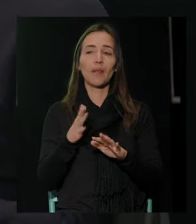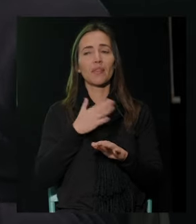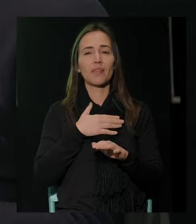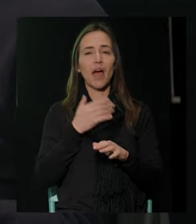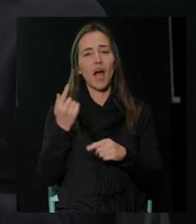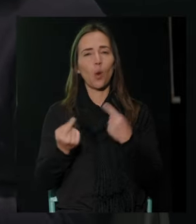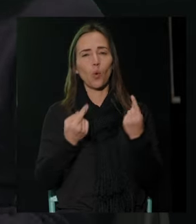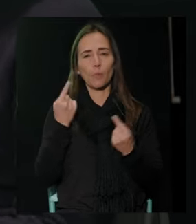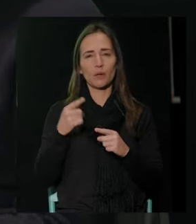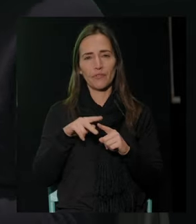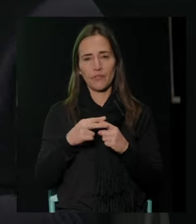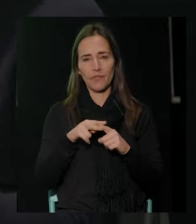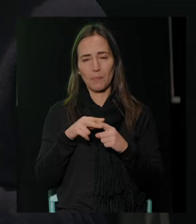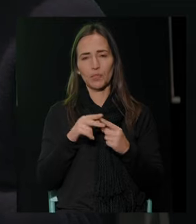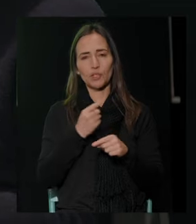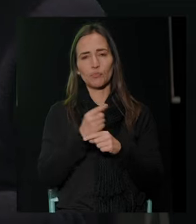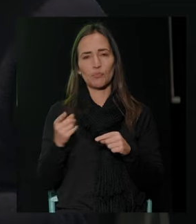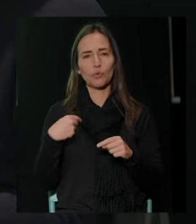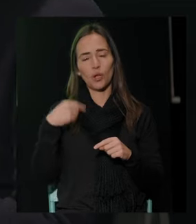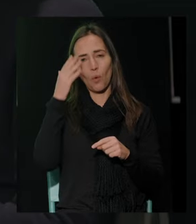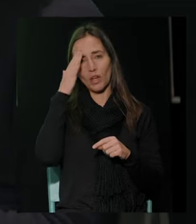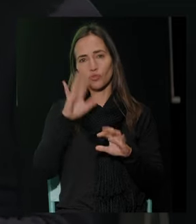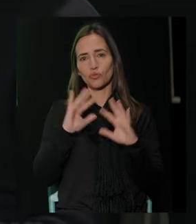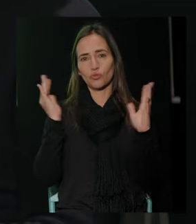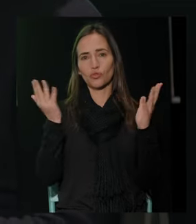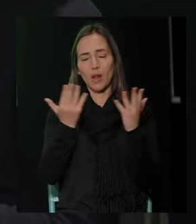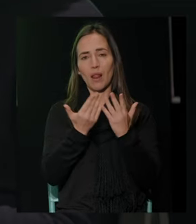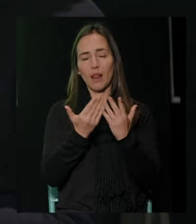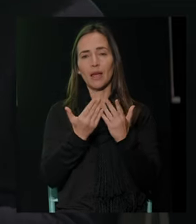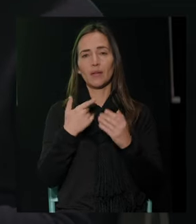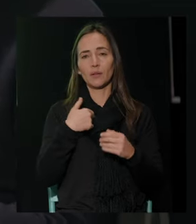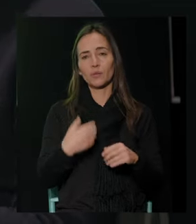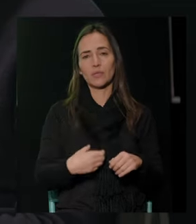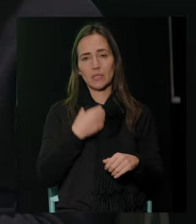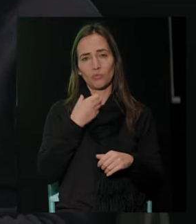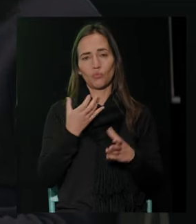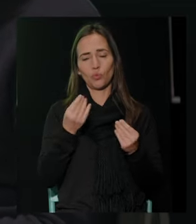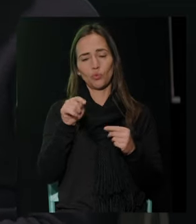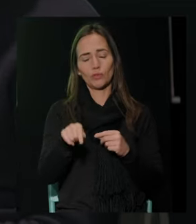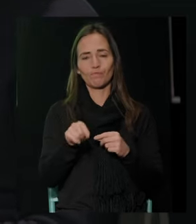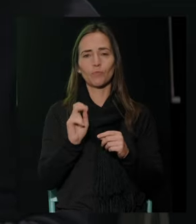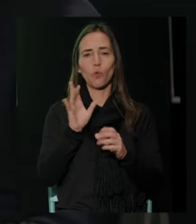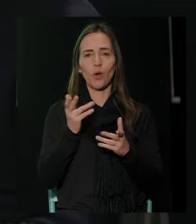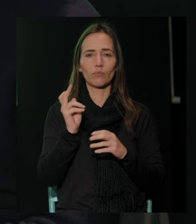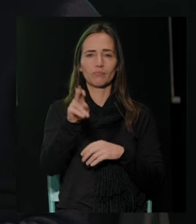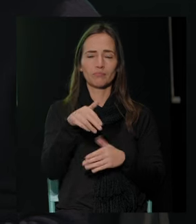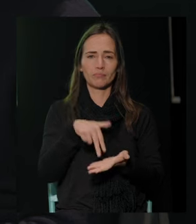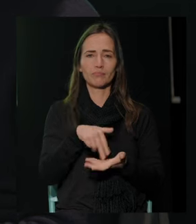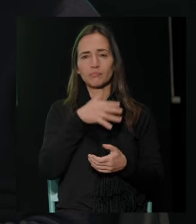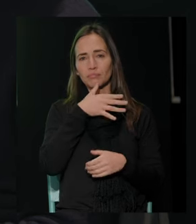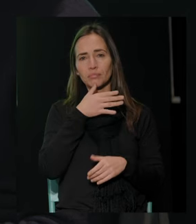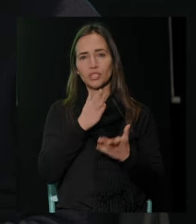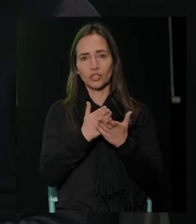algumas ferramentas, porque eu acho que de uma forma geral, e eu sinto muito isso nas escolas,